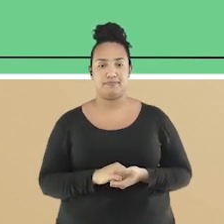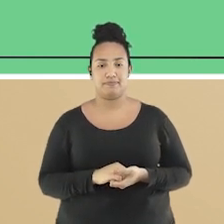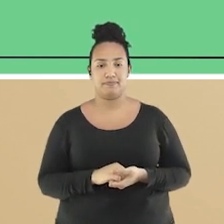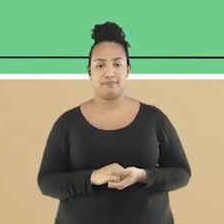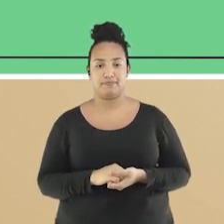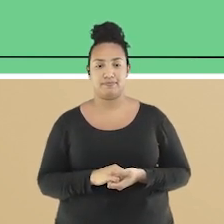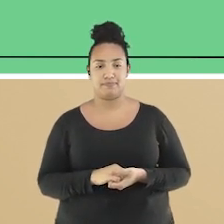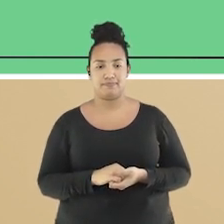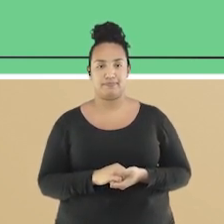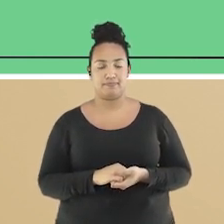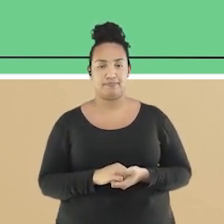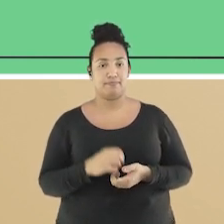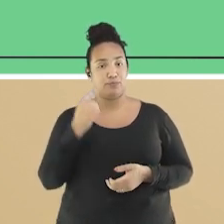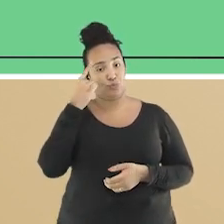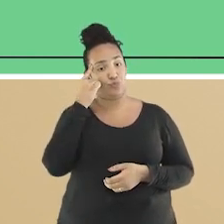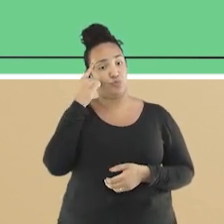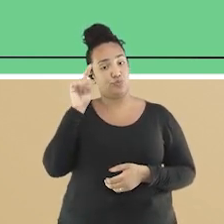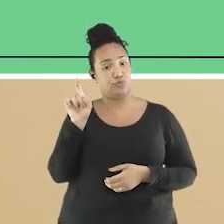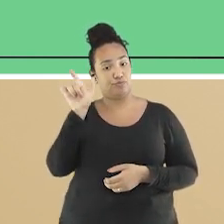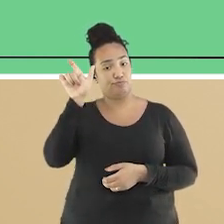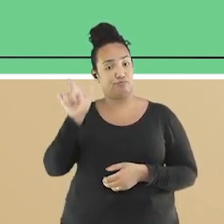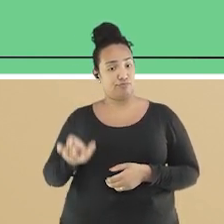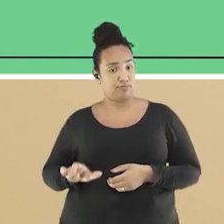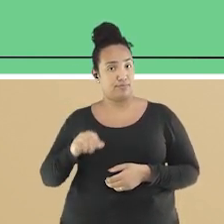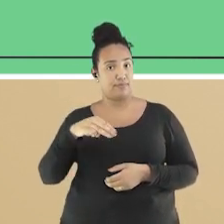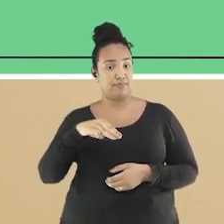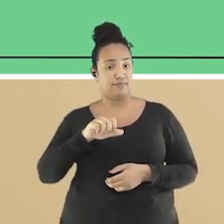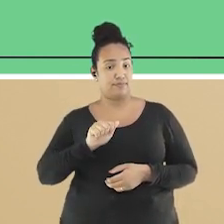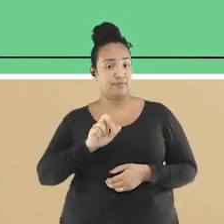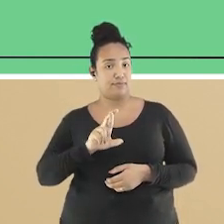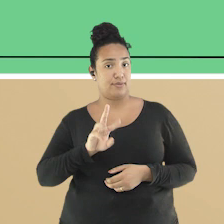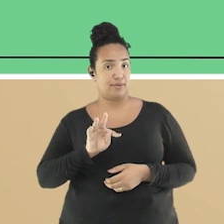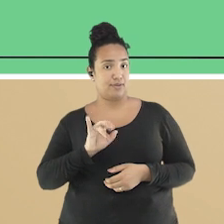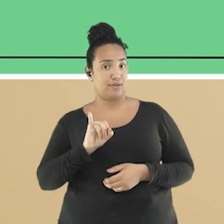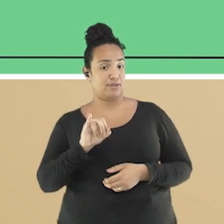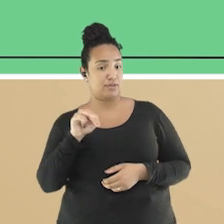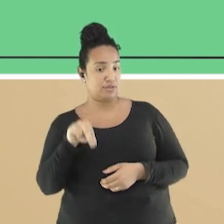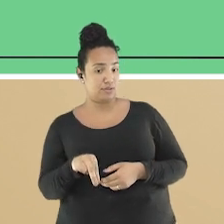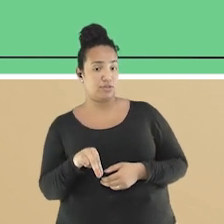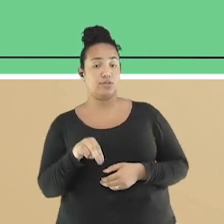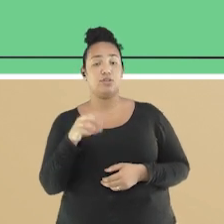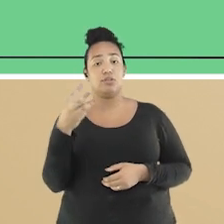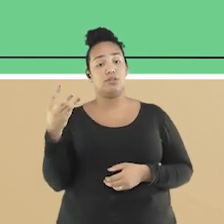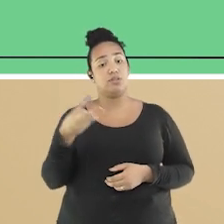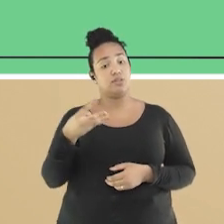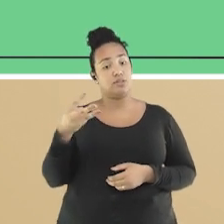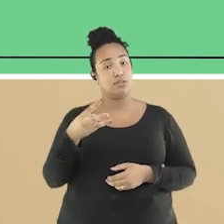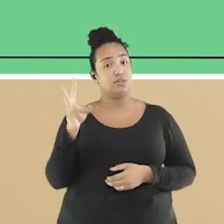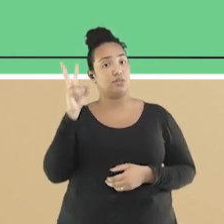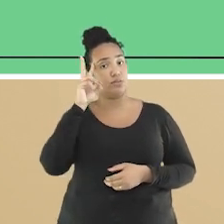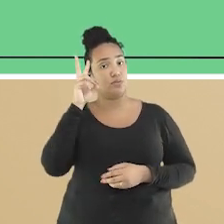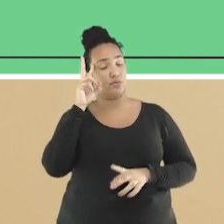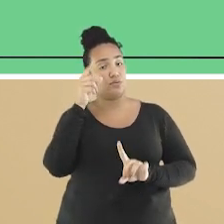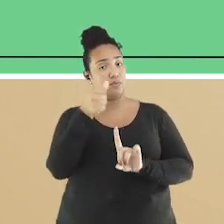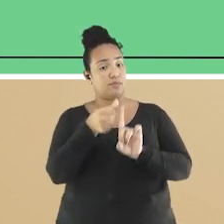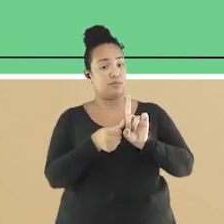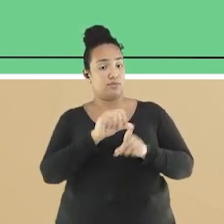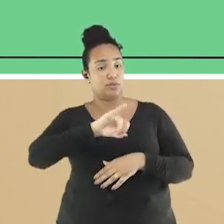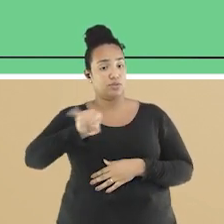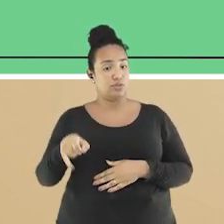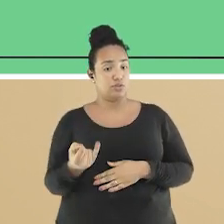of January. O dia de Martin Luther King é observado todo ano na terceira segunda-feira de